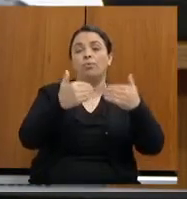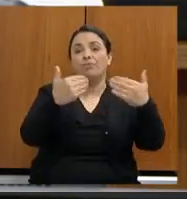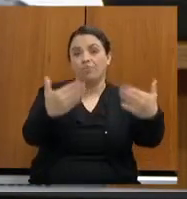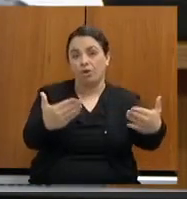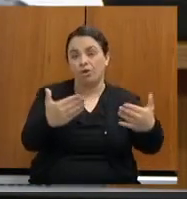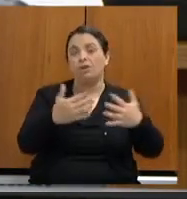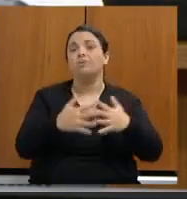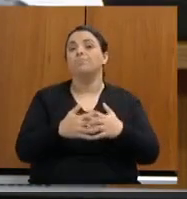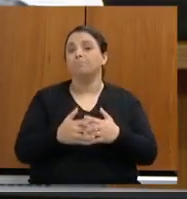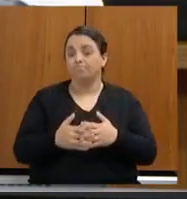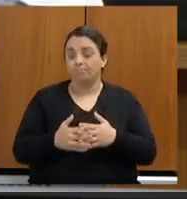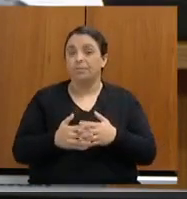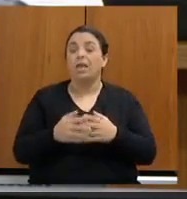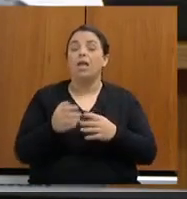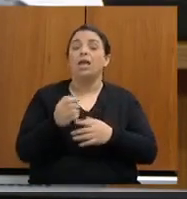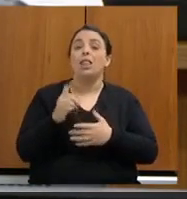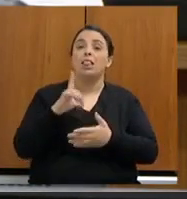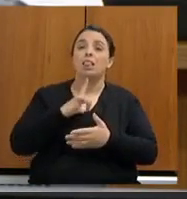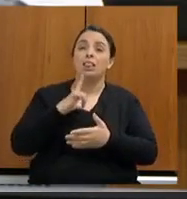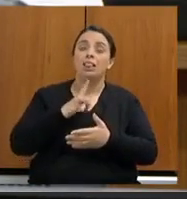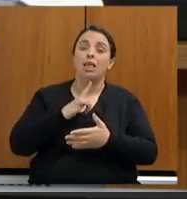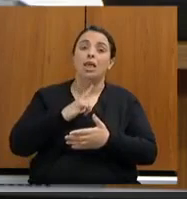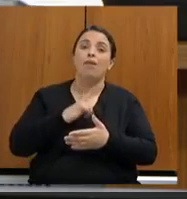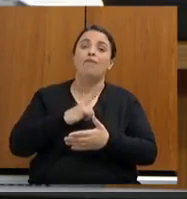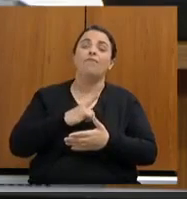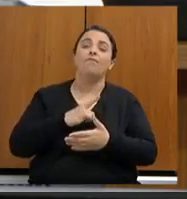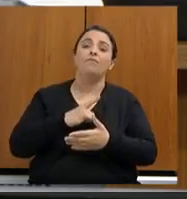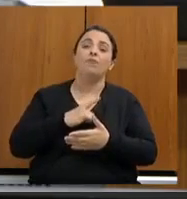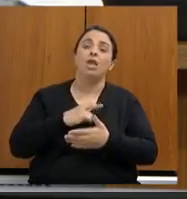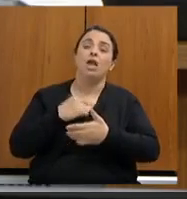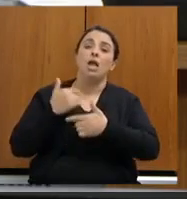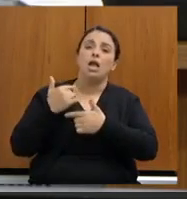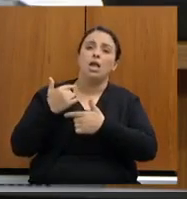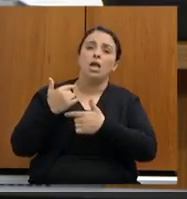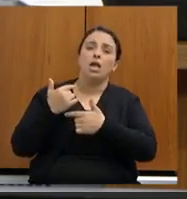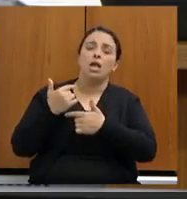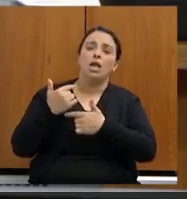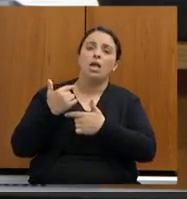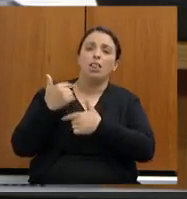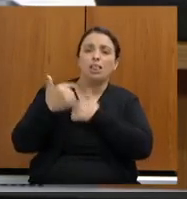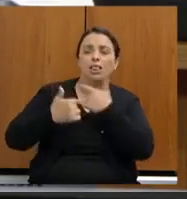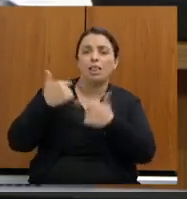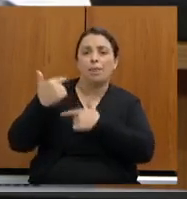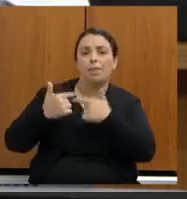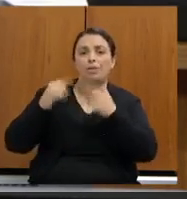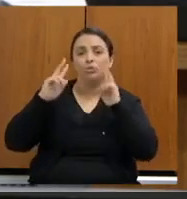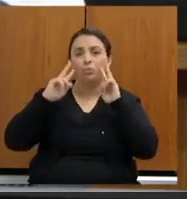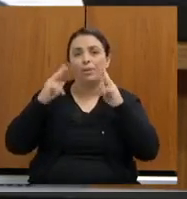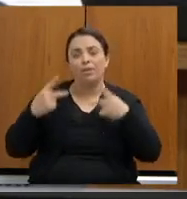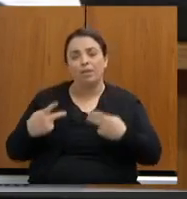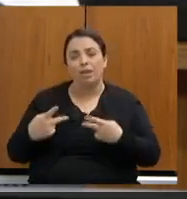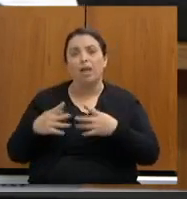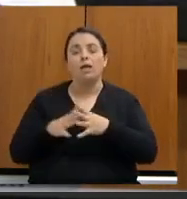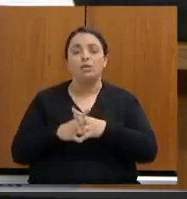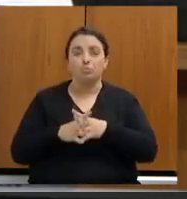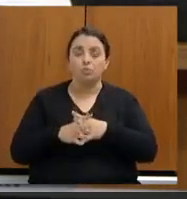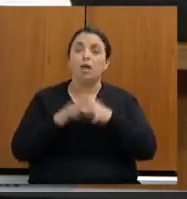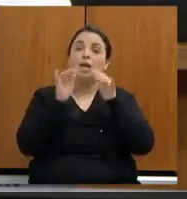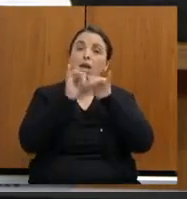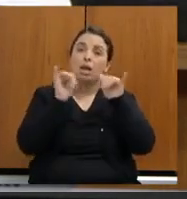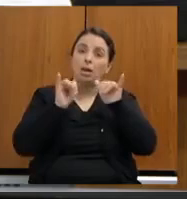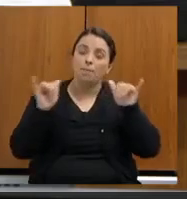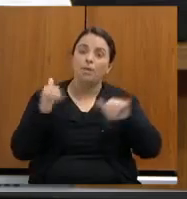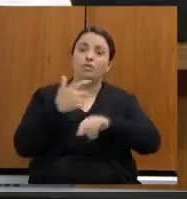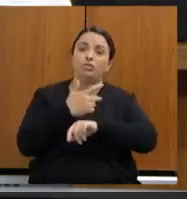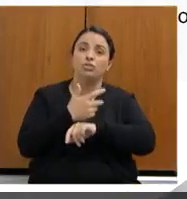passar algumas atividades pode passar algumas atividades humanitárias campanha de vacina contra a